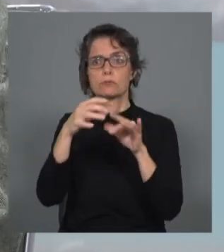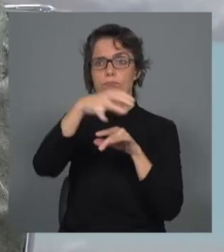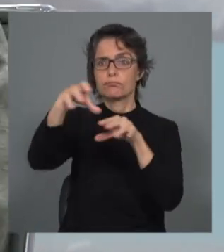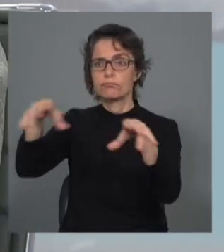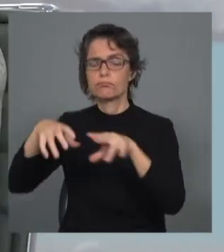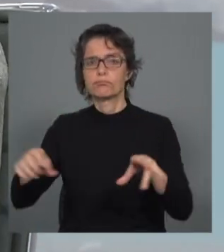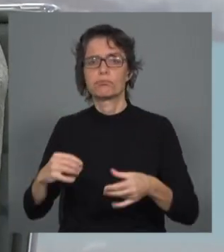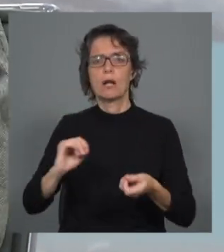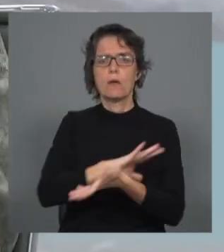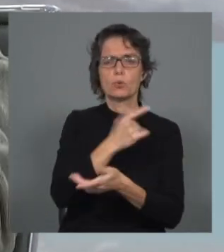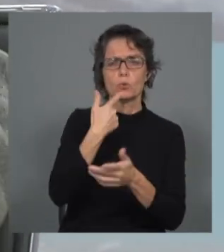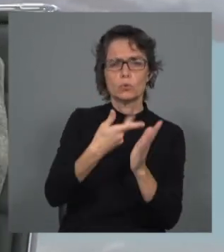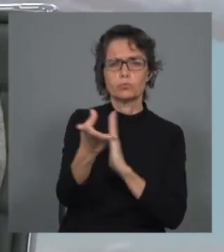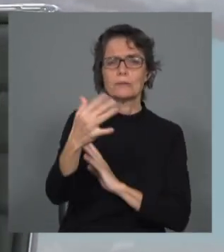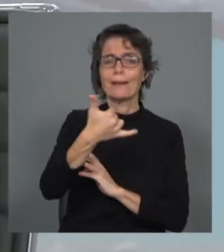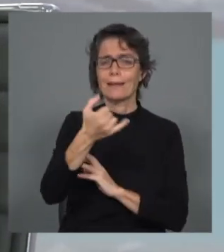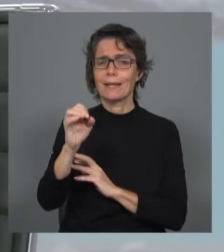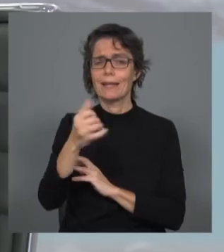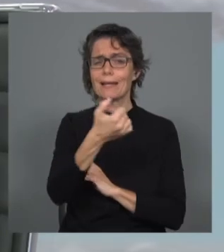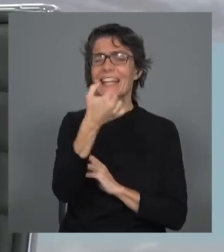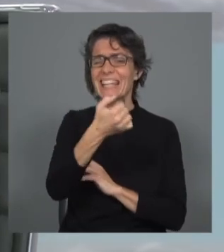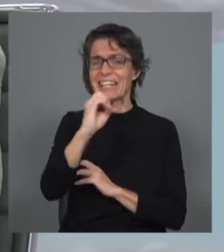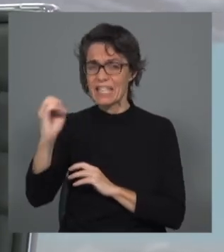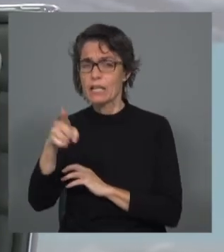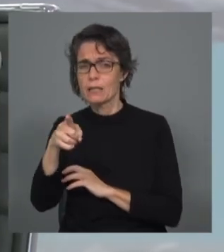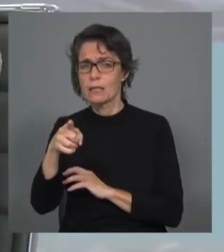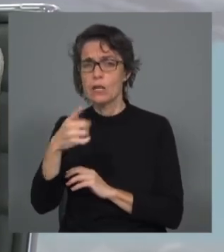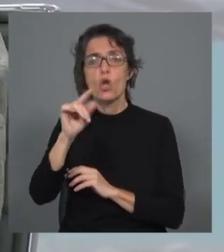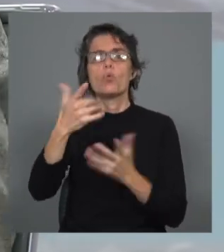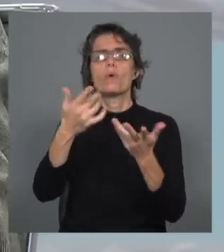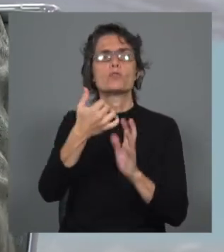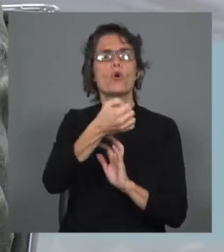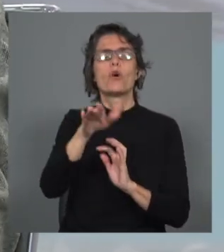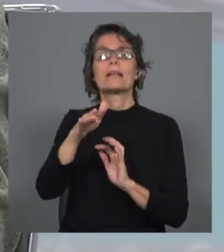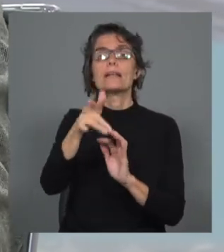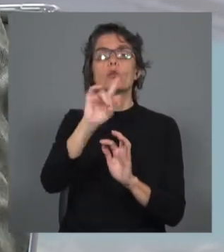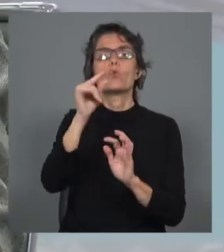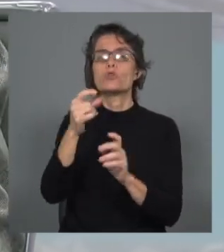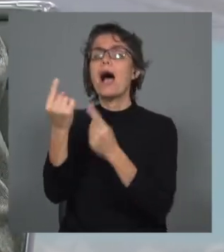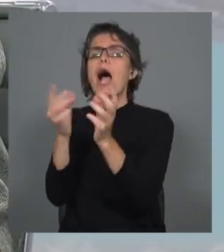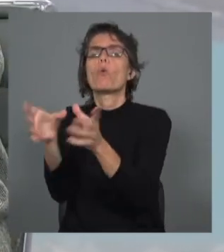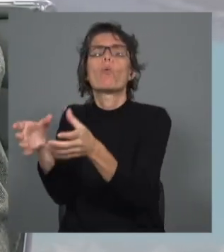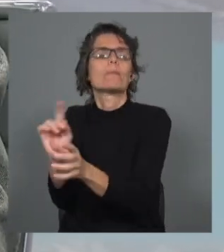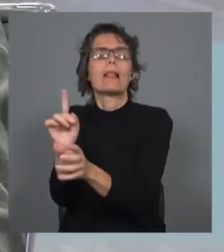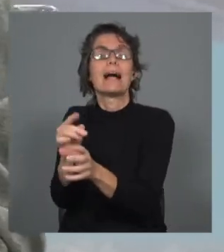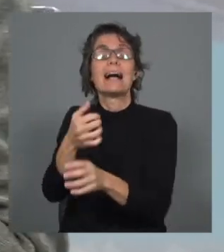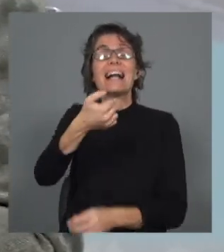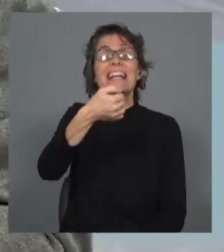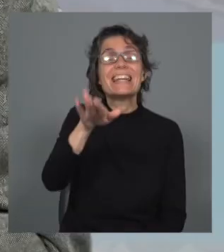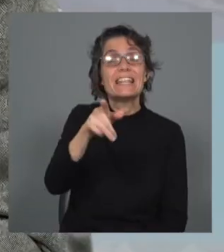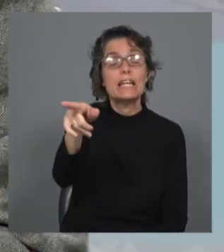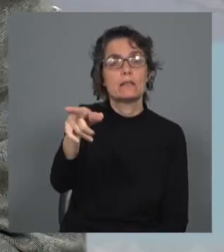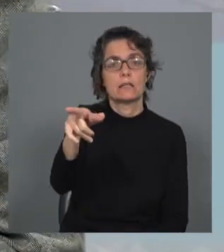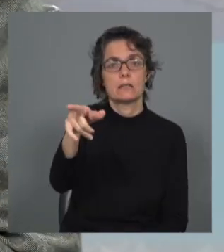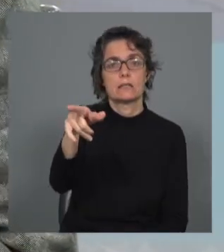publicações. Não foi para 20 grupos ou 10 jornais, não, foram todo o território 500 nacional. Publicações. E, portanto,